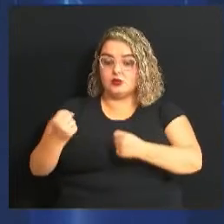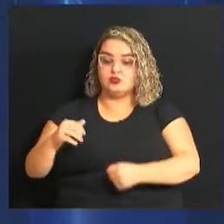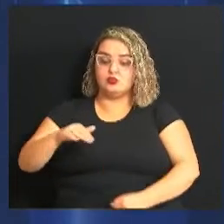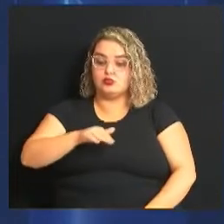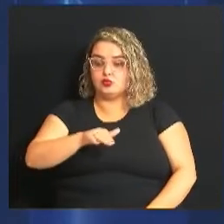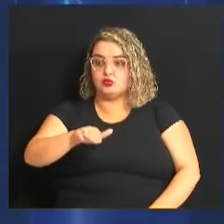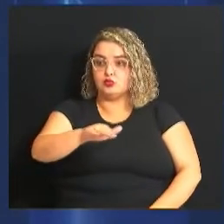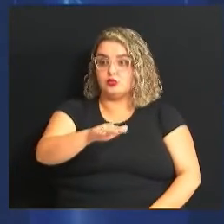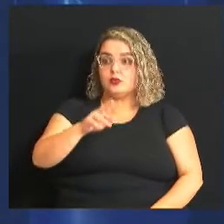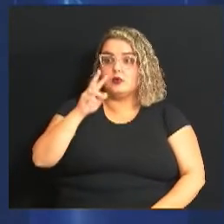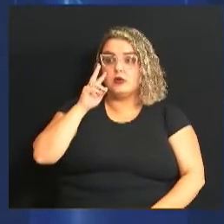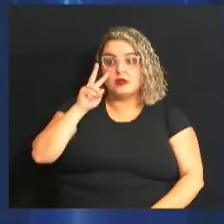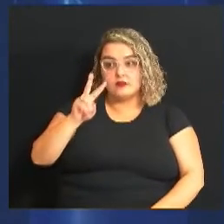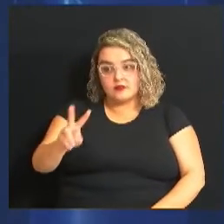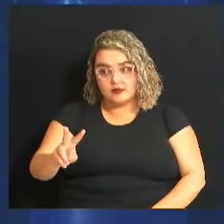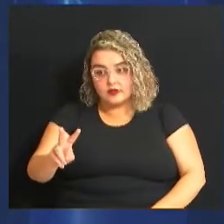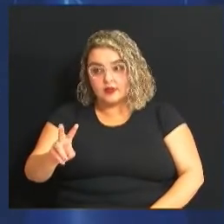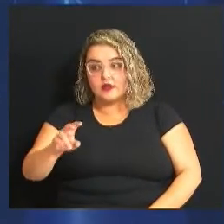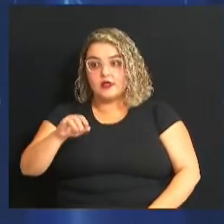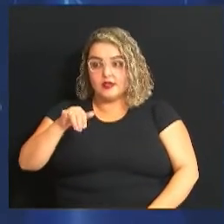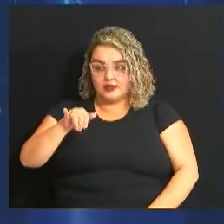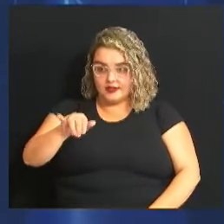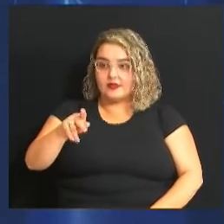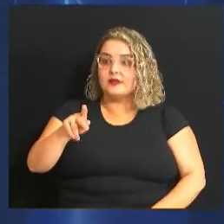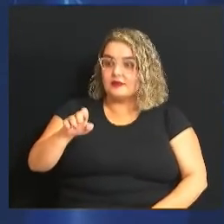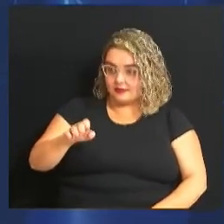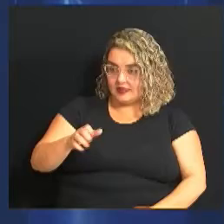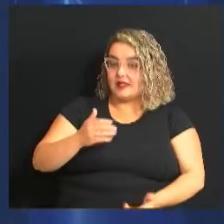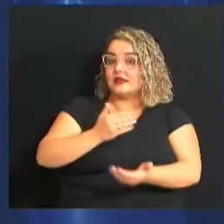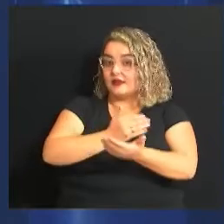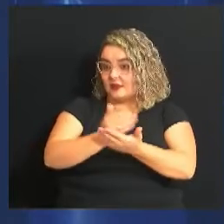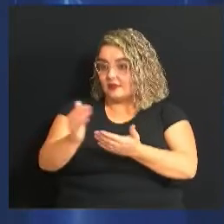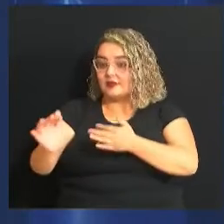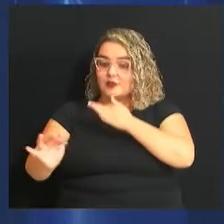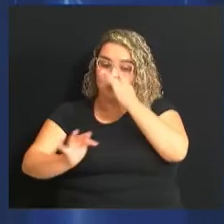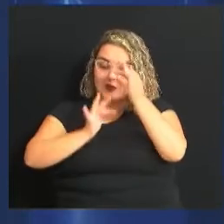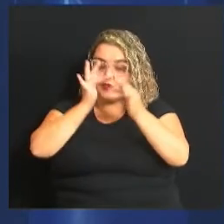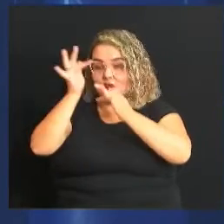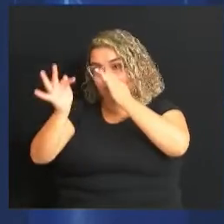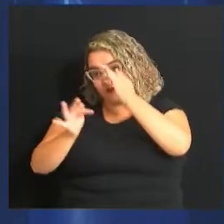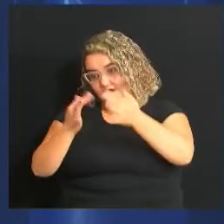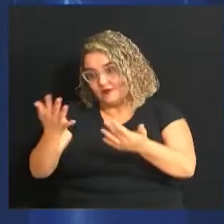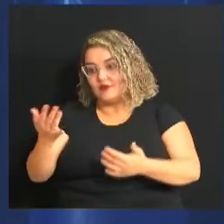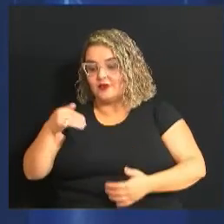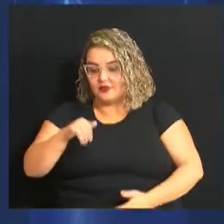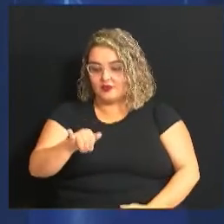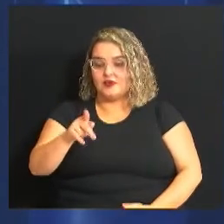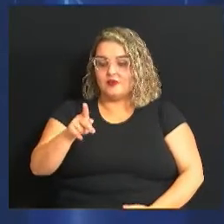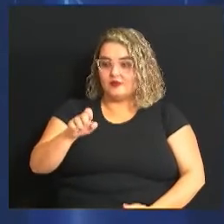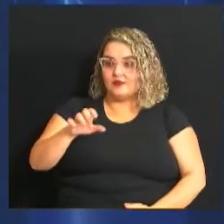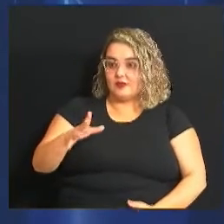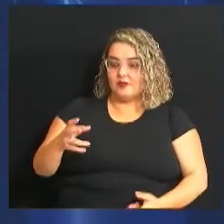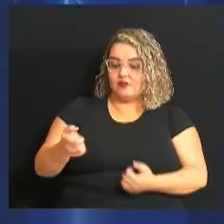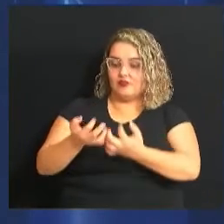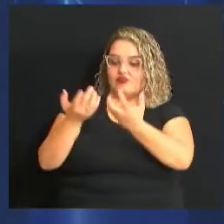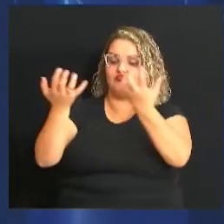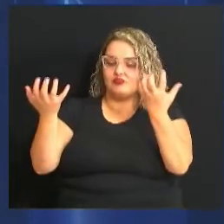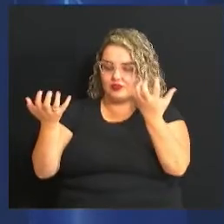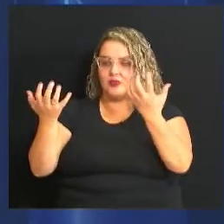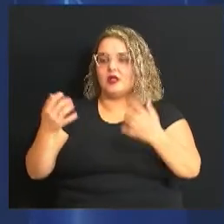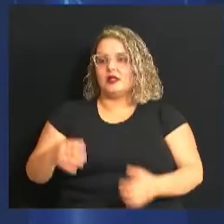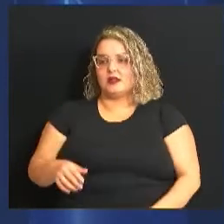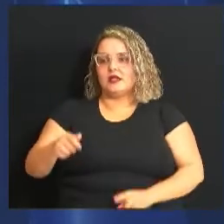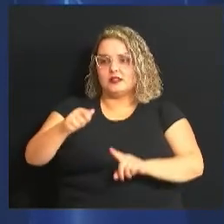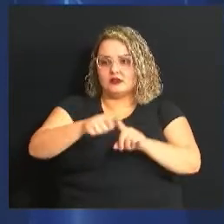Campinas, a gente vai achar muito ipê, que agora também está entrando nessa época, né, de florescimento, nesse mês de